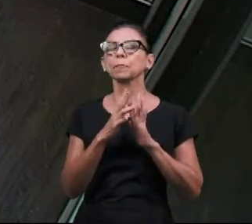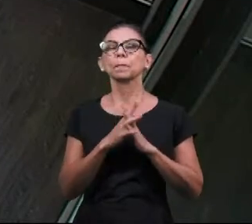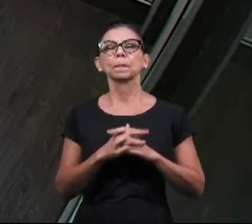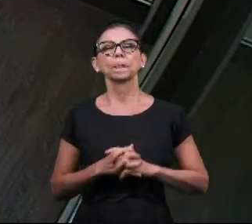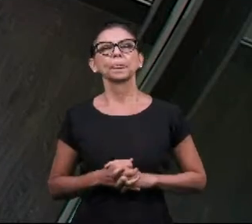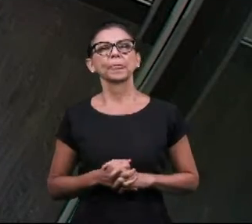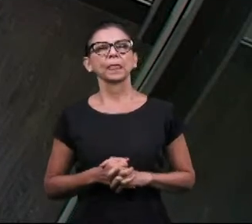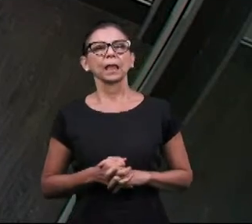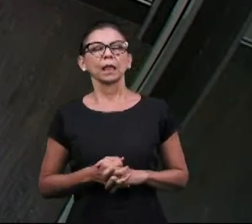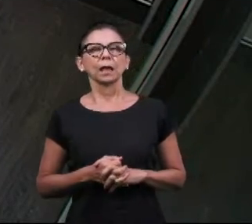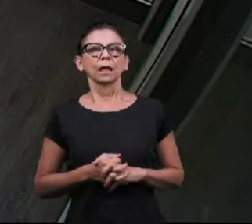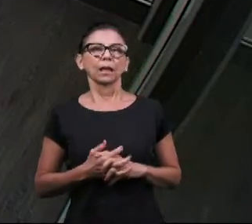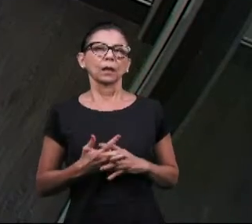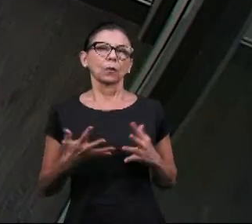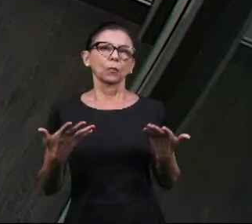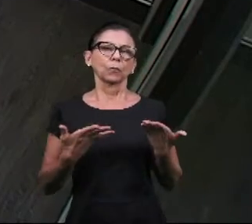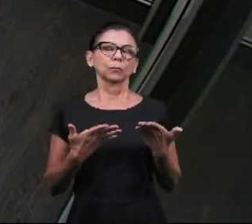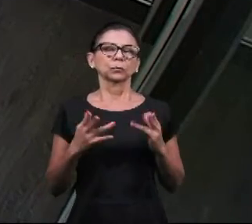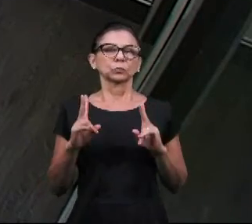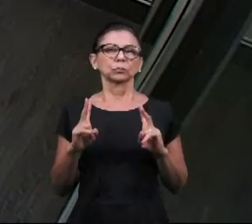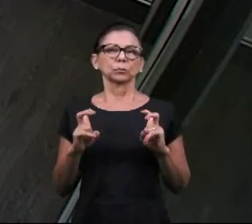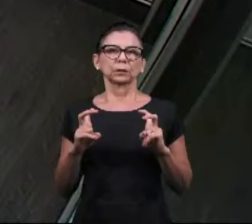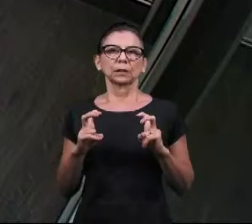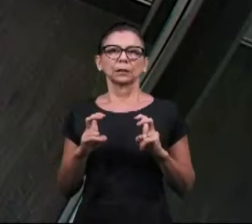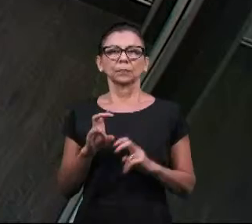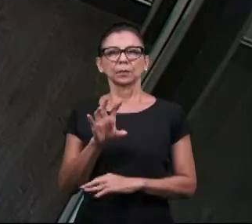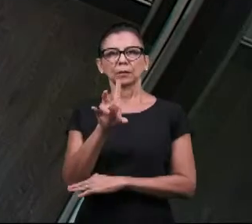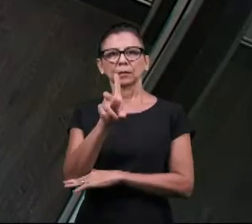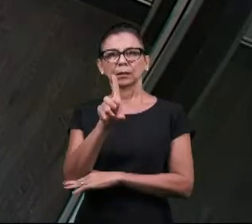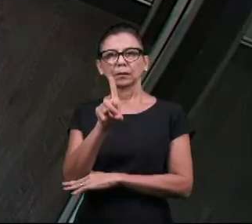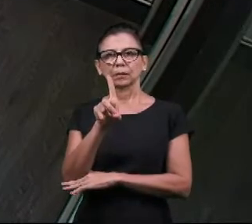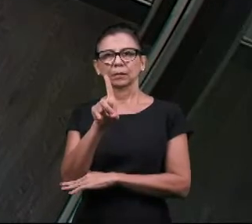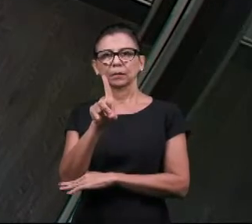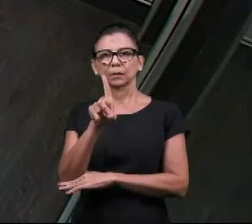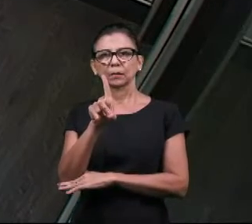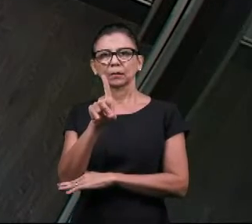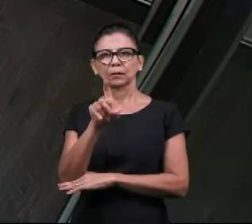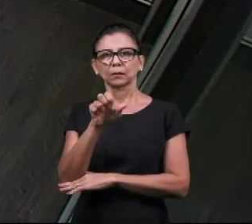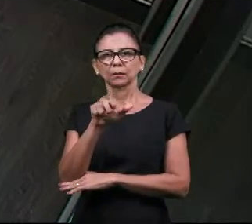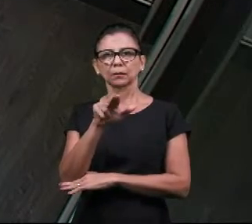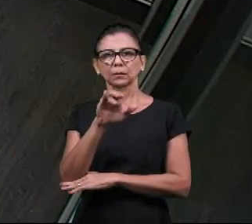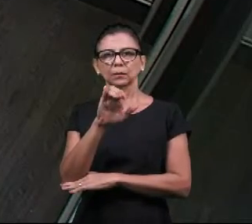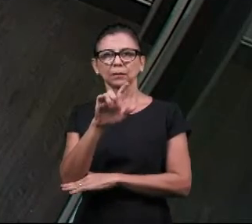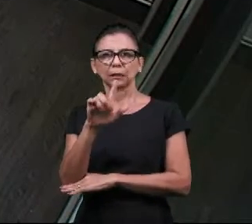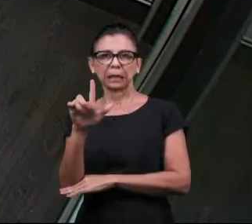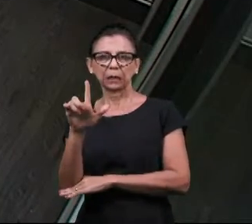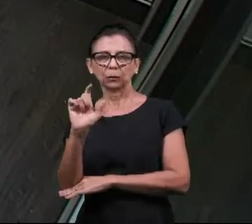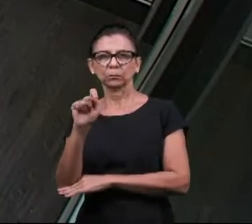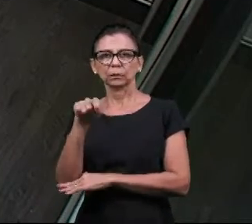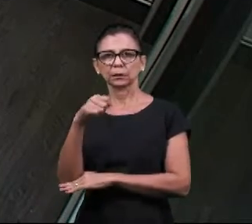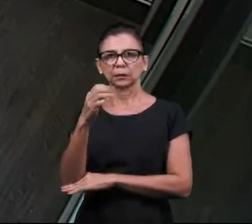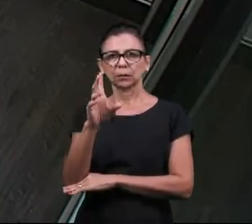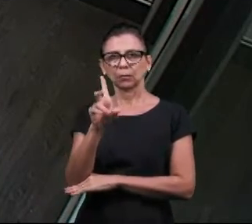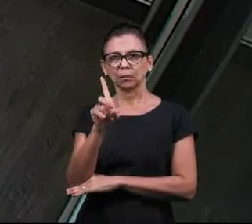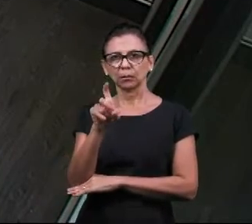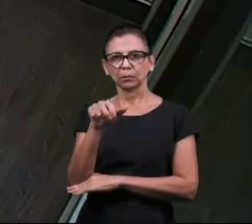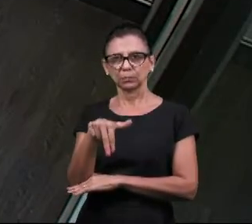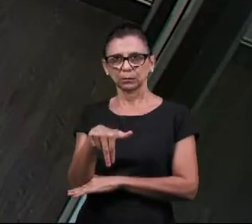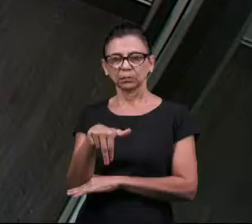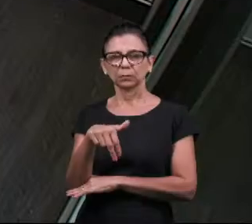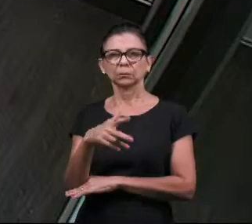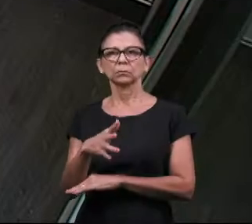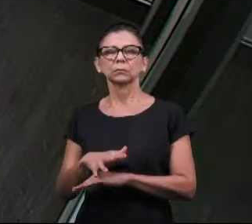vou falar sobre Daniel, sobre a sua fidelidade,